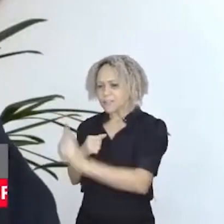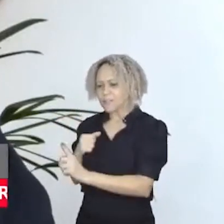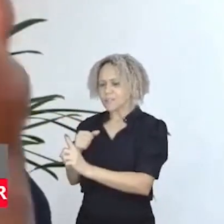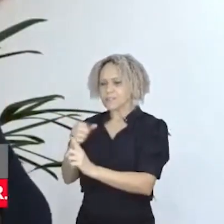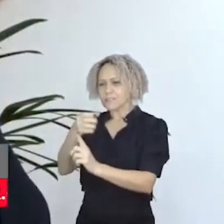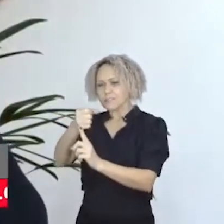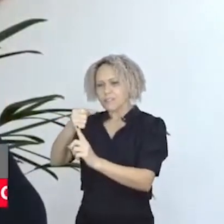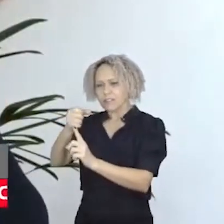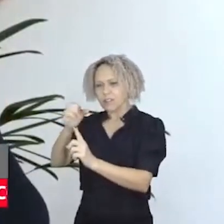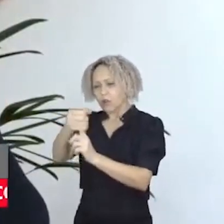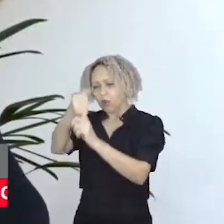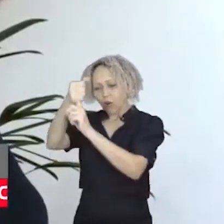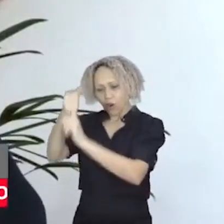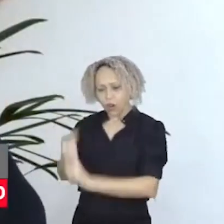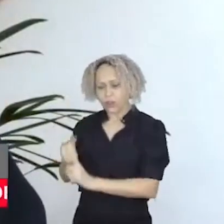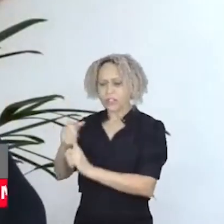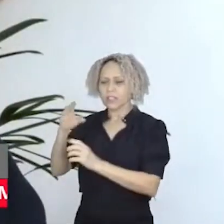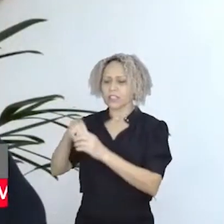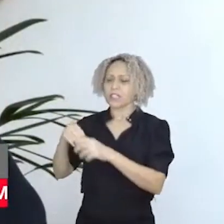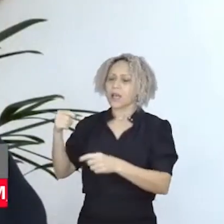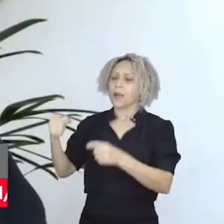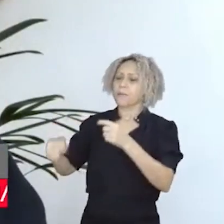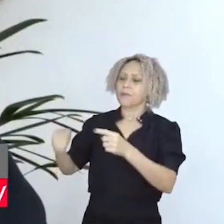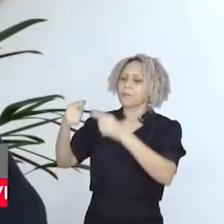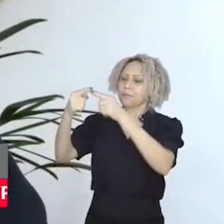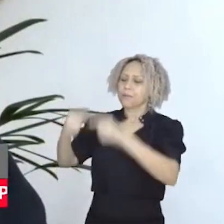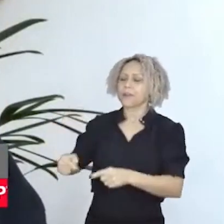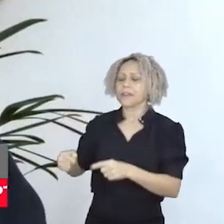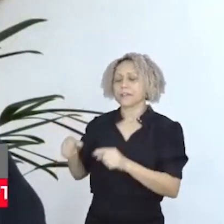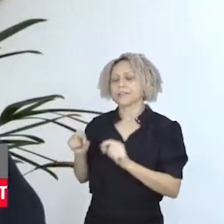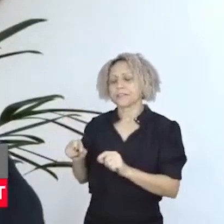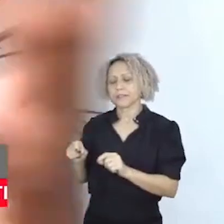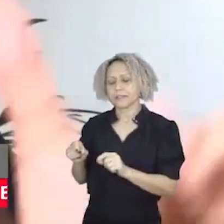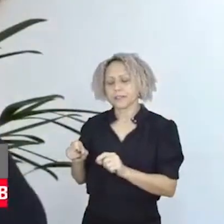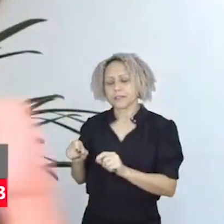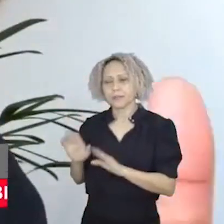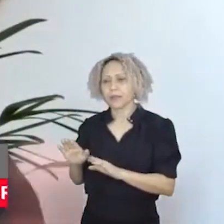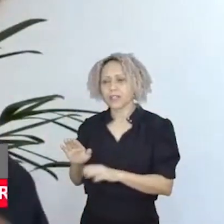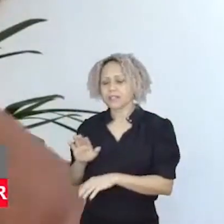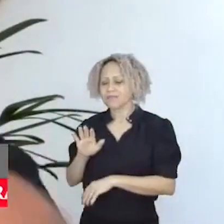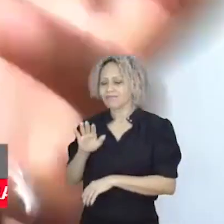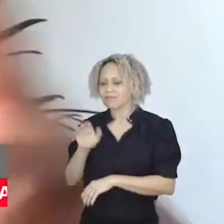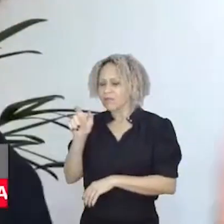elas entram nessa disputa já de uma forma